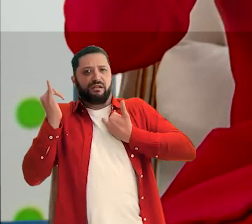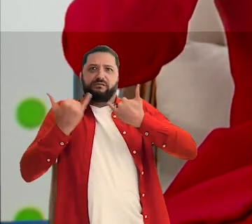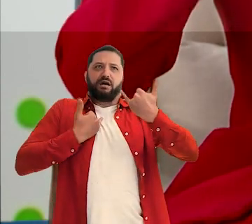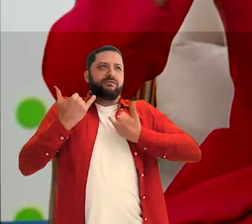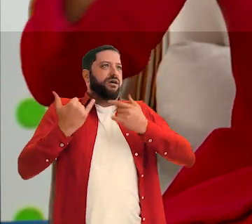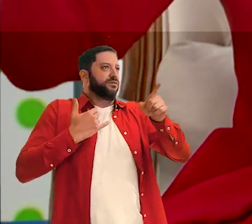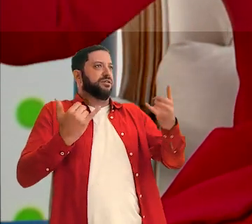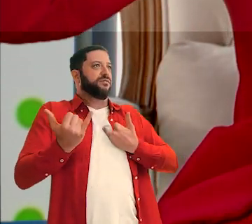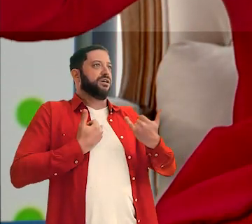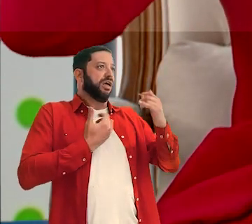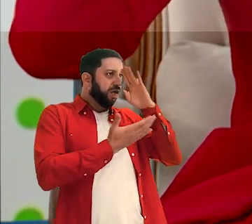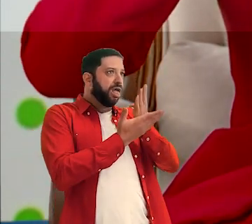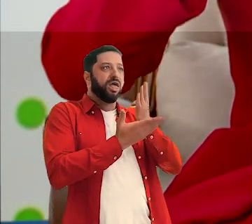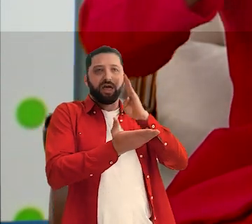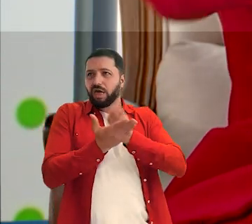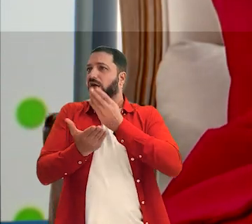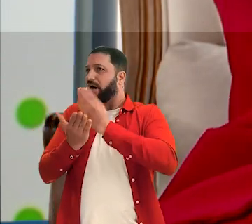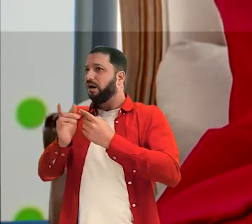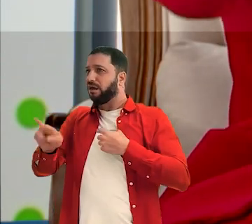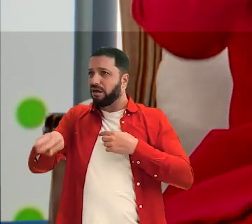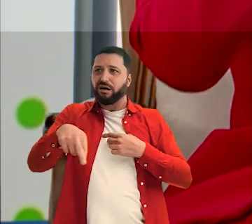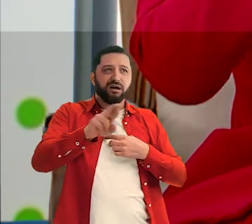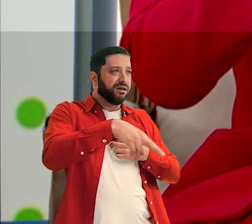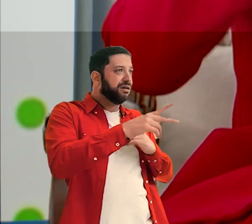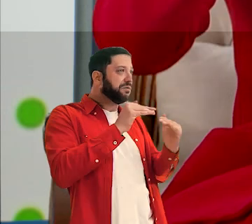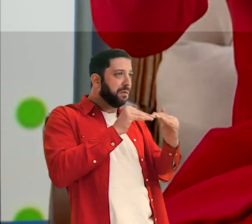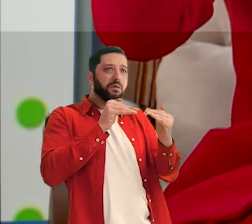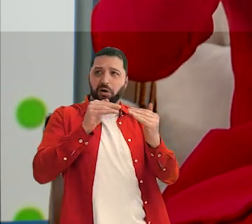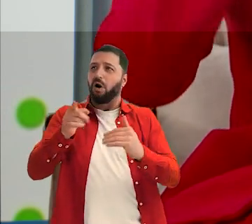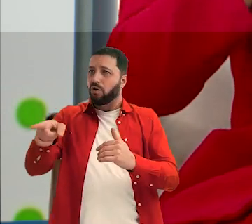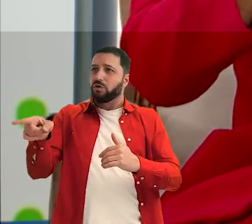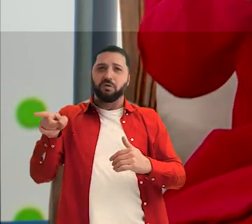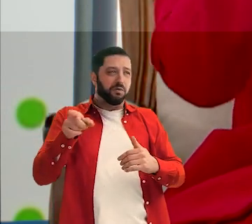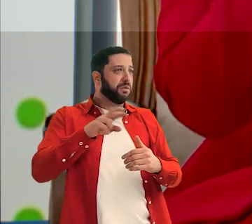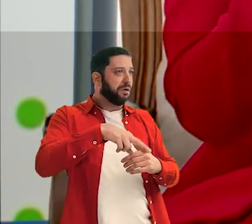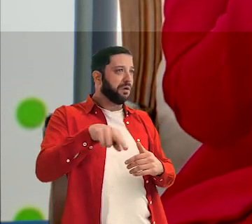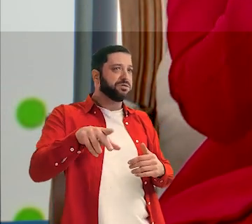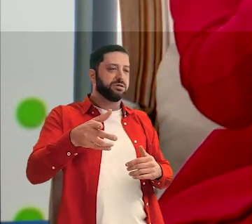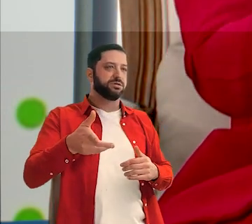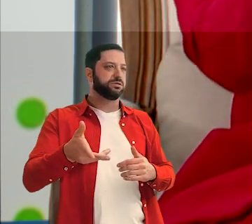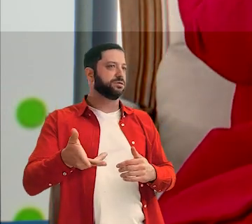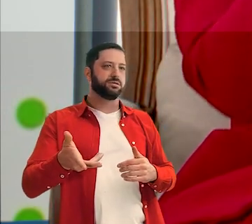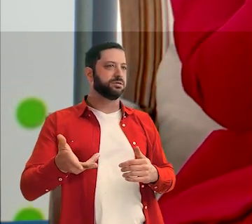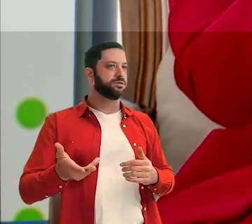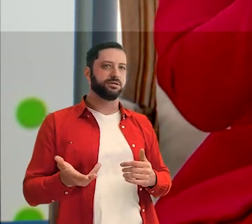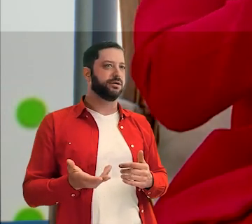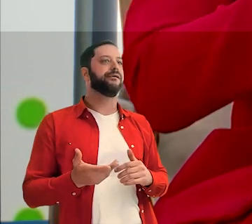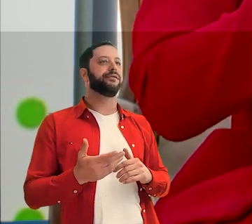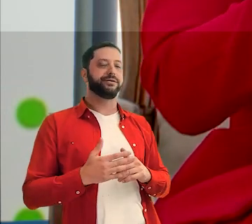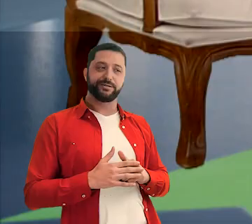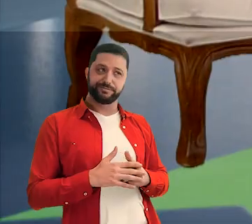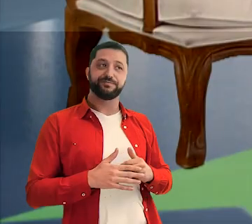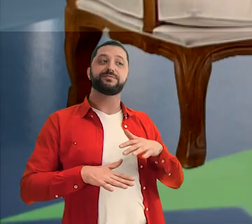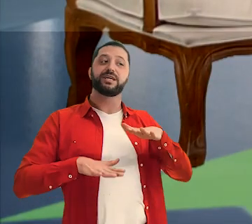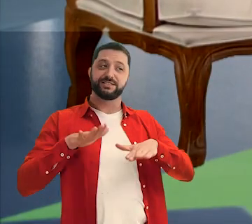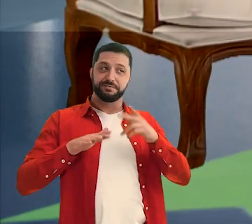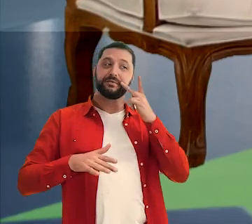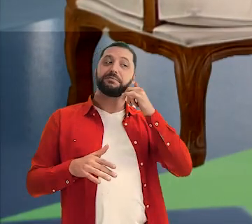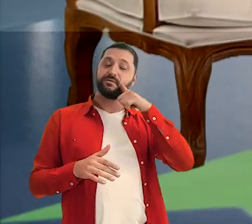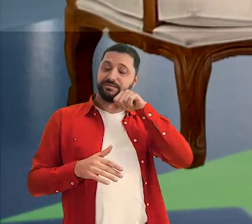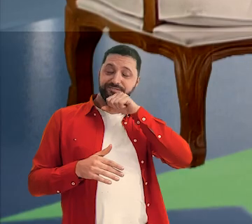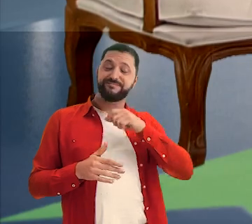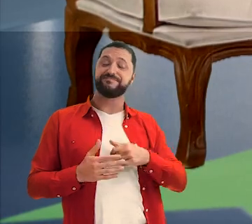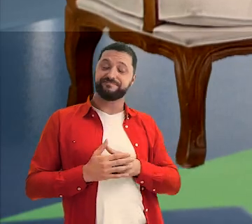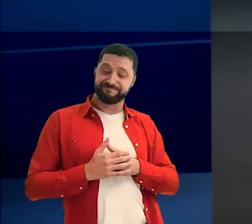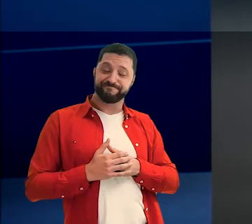de rótulo que o mundo foi jogando, que as pessoas com bullying, com tantos modelos foram jogando, a pessoa começa... Às vezes os pais mesmo, Às